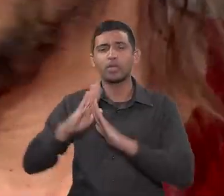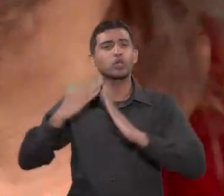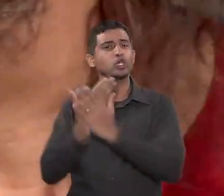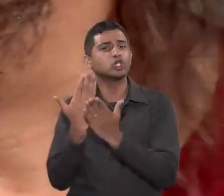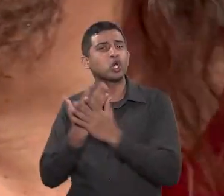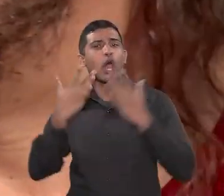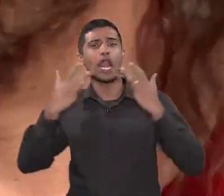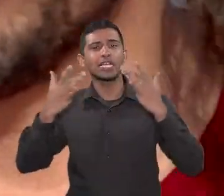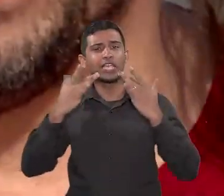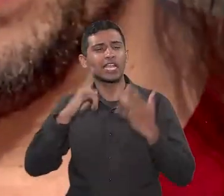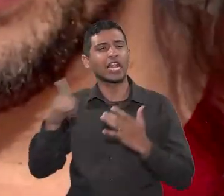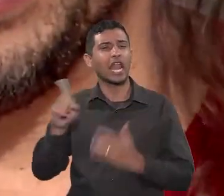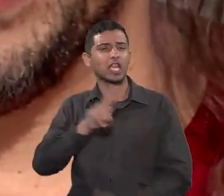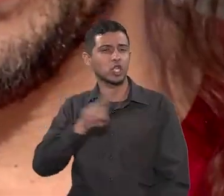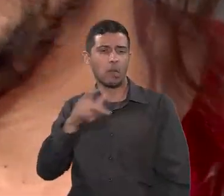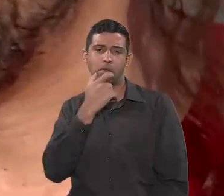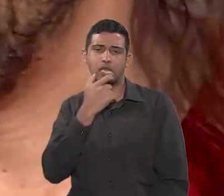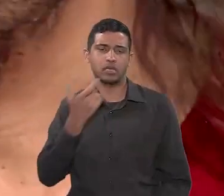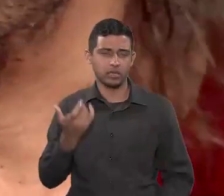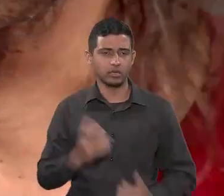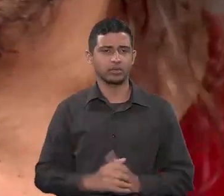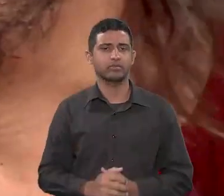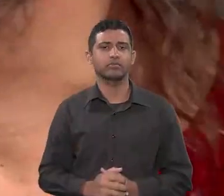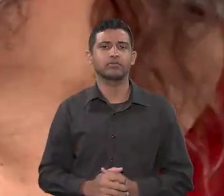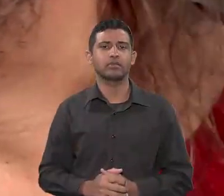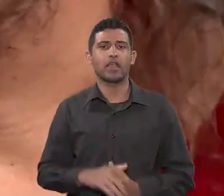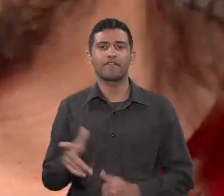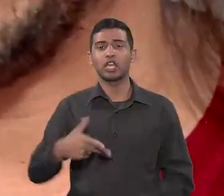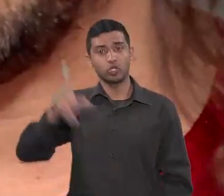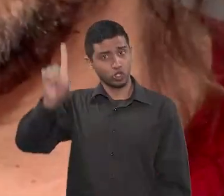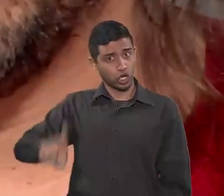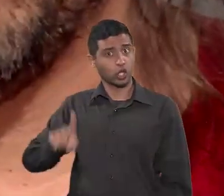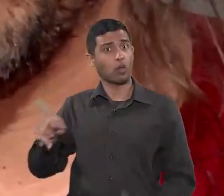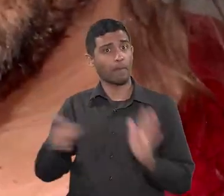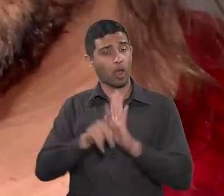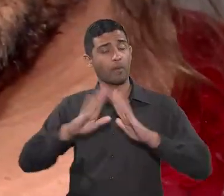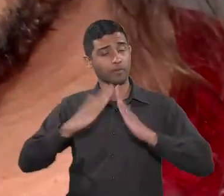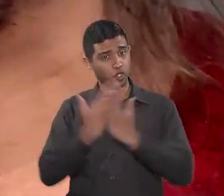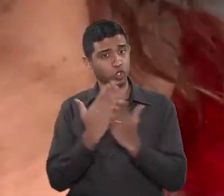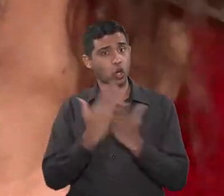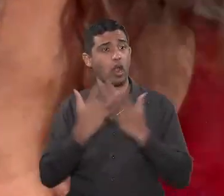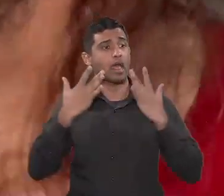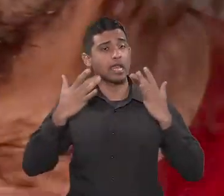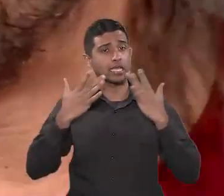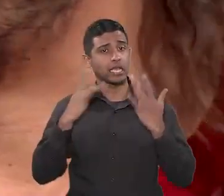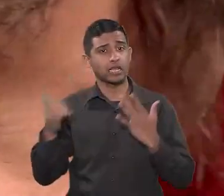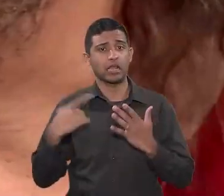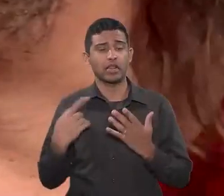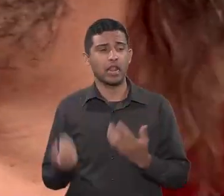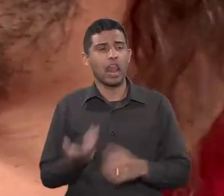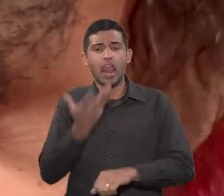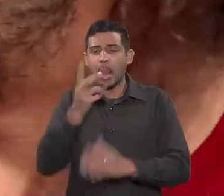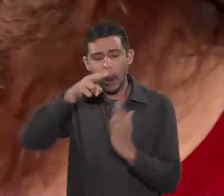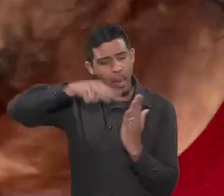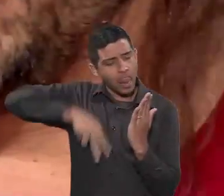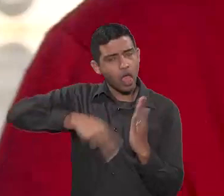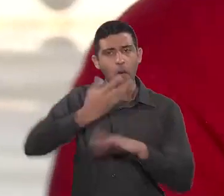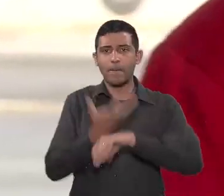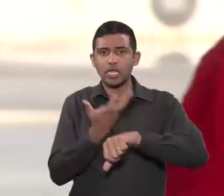chamada Carbutt Citizen. Eles leram, o diretor dessa escola de teatro leu um material do nosso Augusto